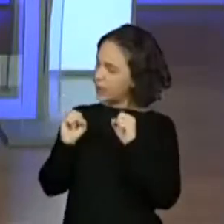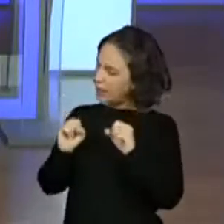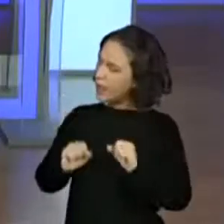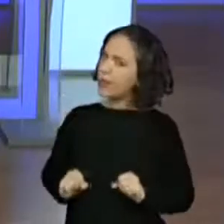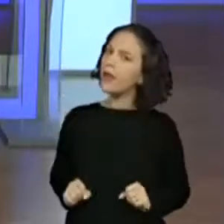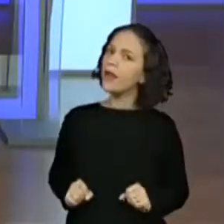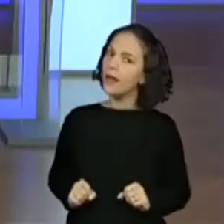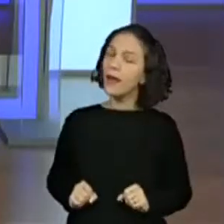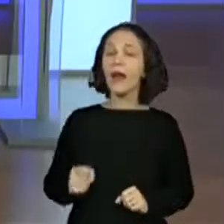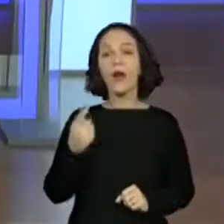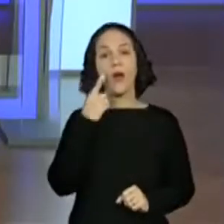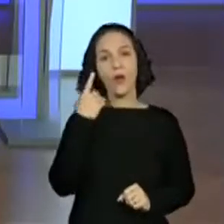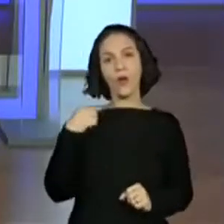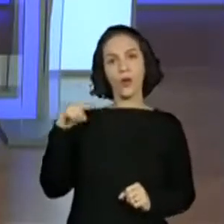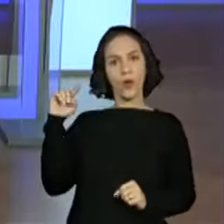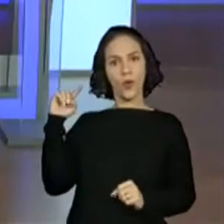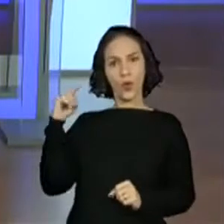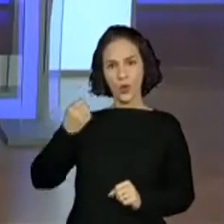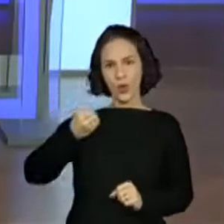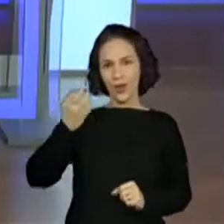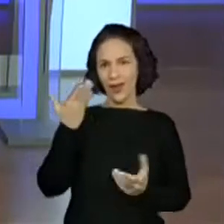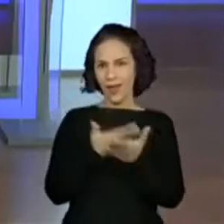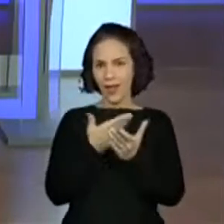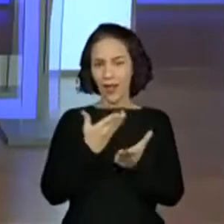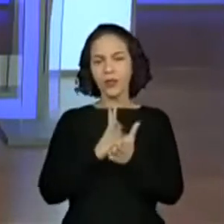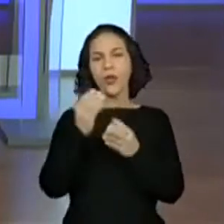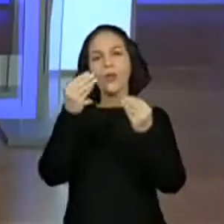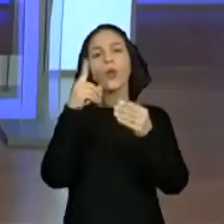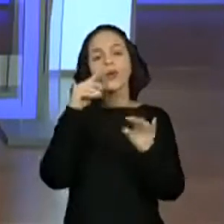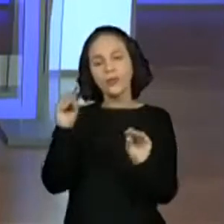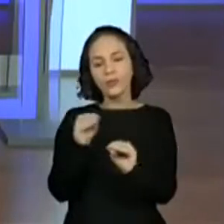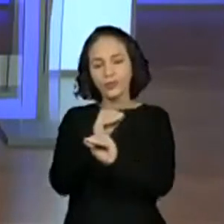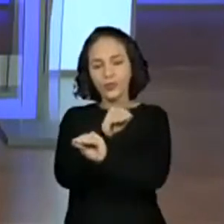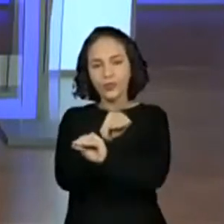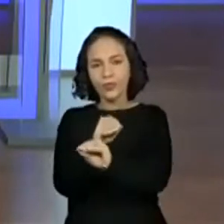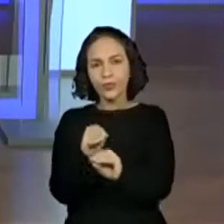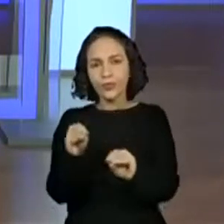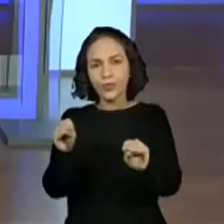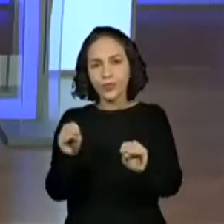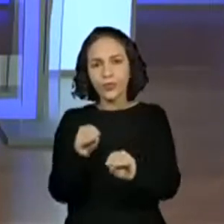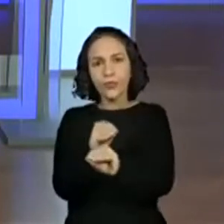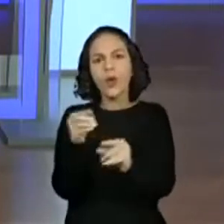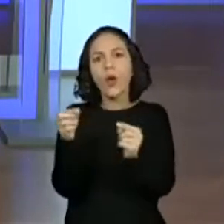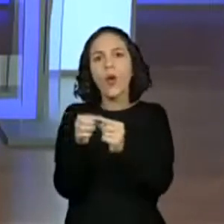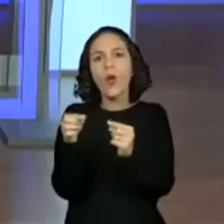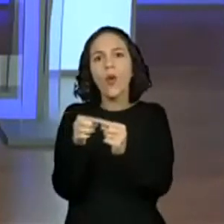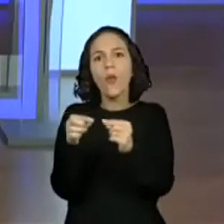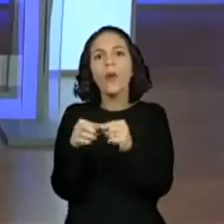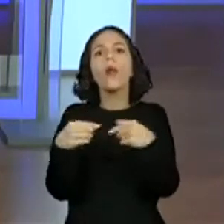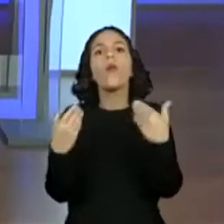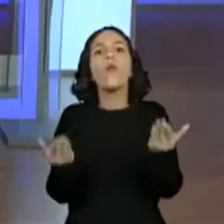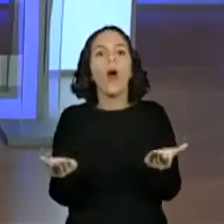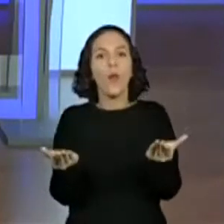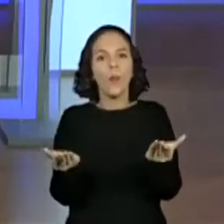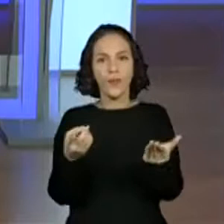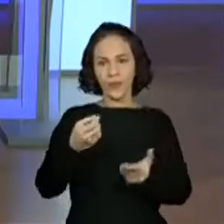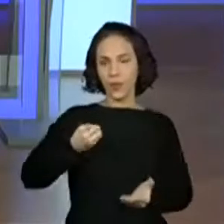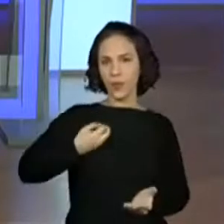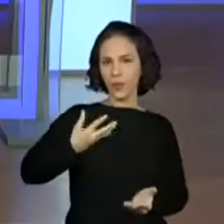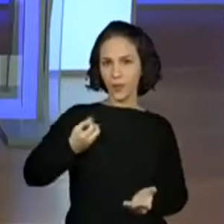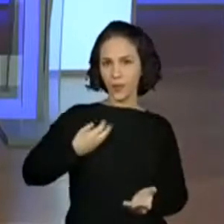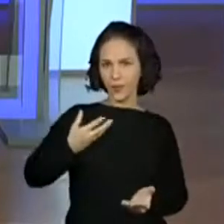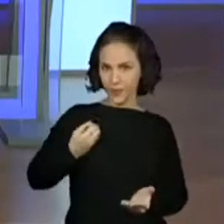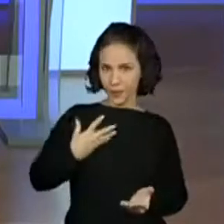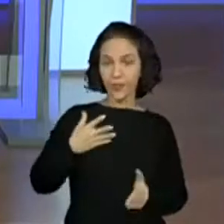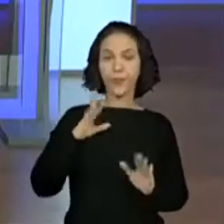aula anterior nós vimos que a posição de cada número indica o seu valor. Então agora na escrita